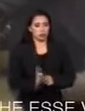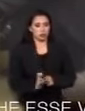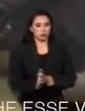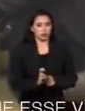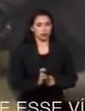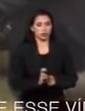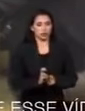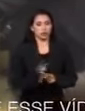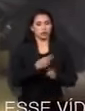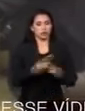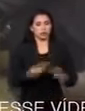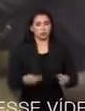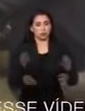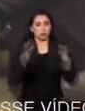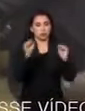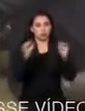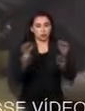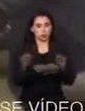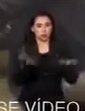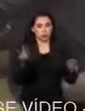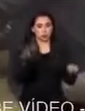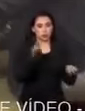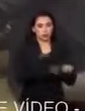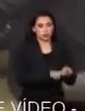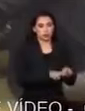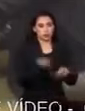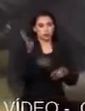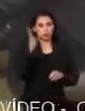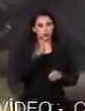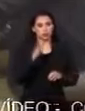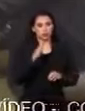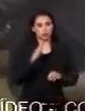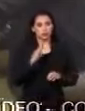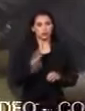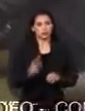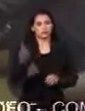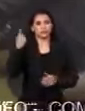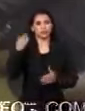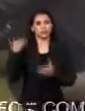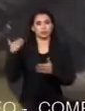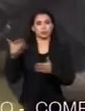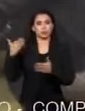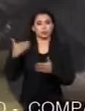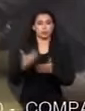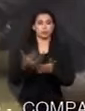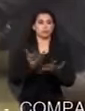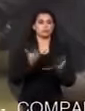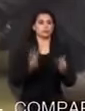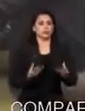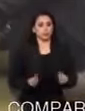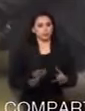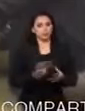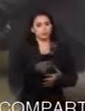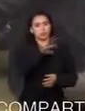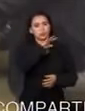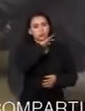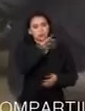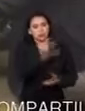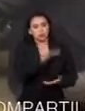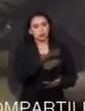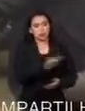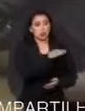sistema penitenciário brasileiro. De lá para cá, muitos massacres aconteceram, pessoas foram decapitadas, o